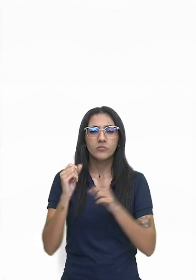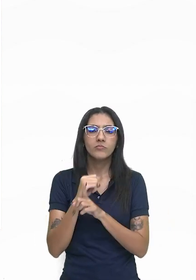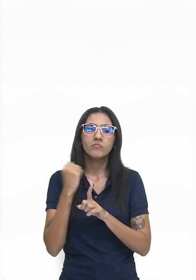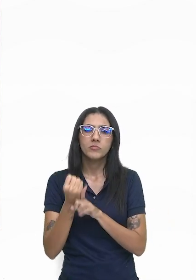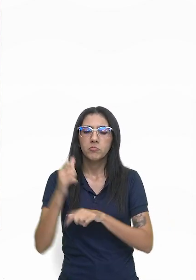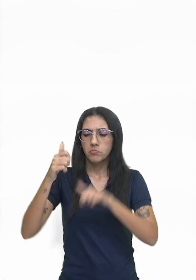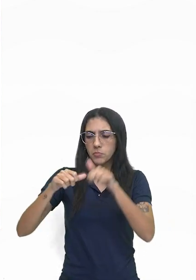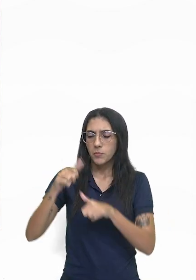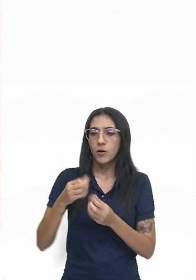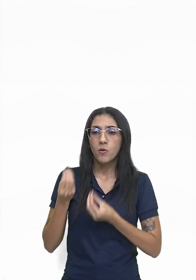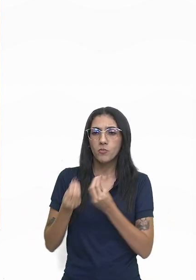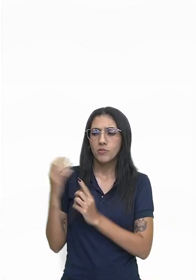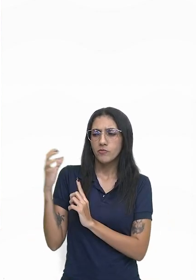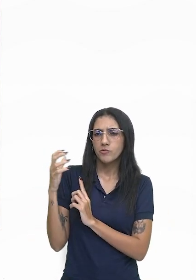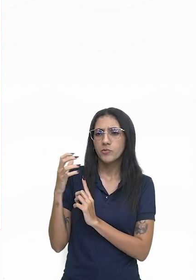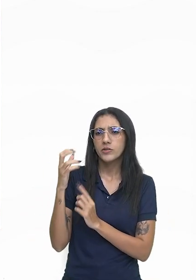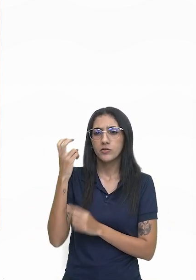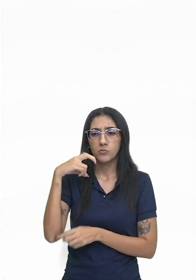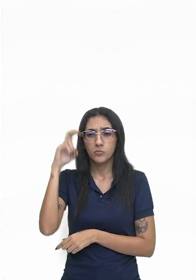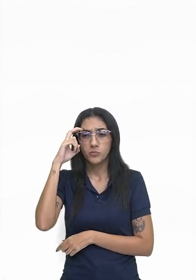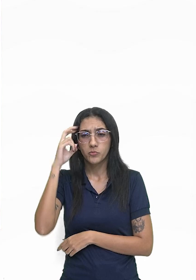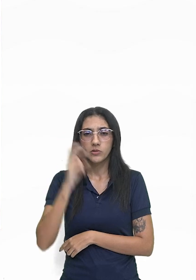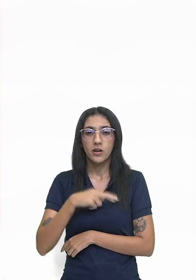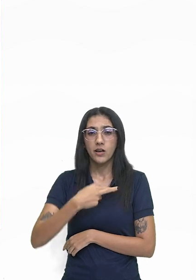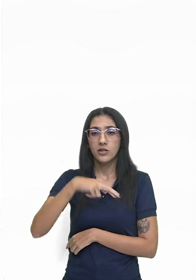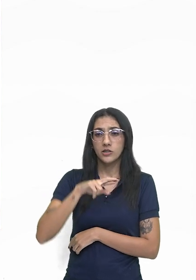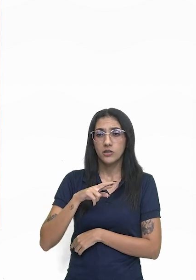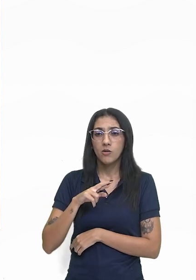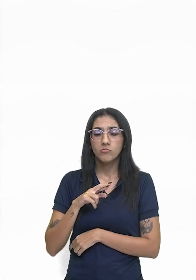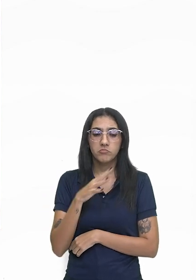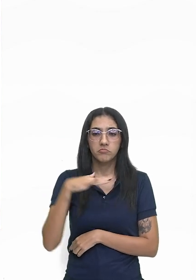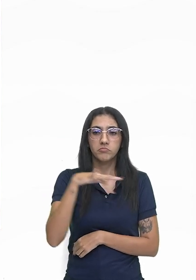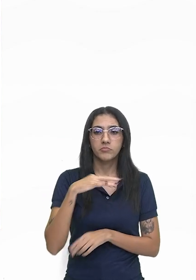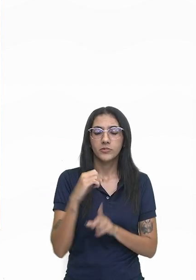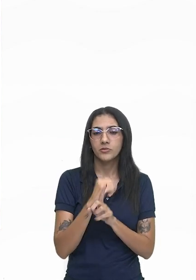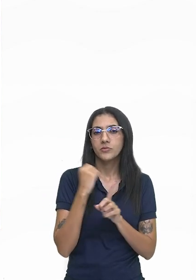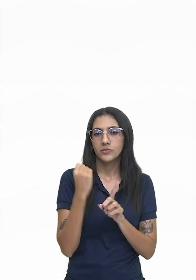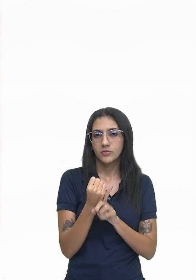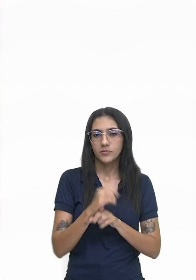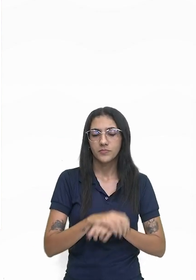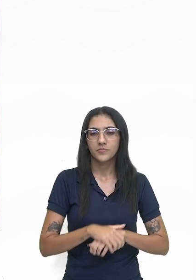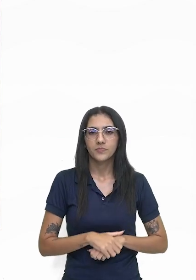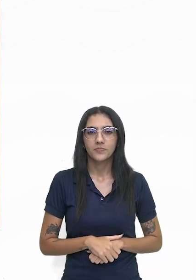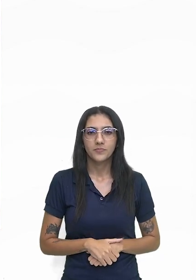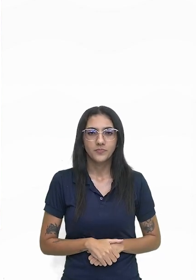examinando a influência da cultura e da religião sobre a sociedade.